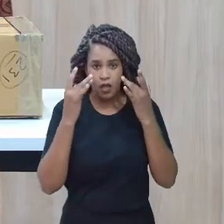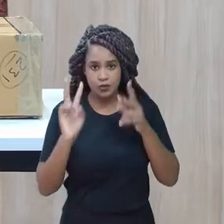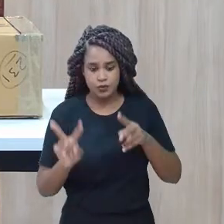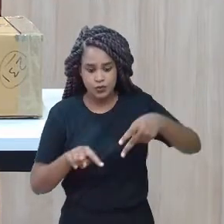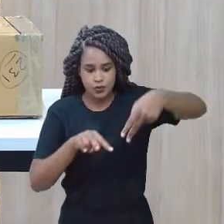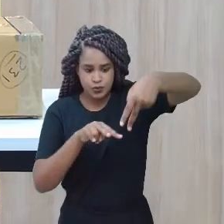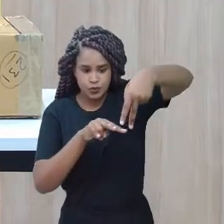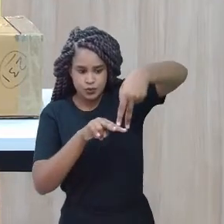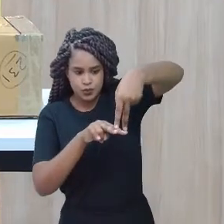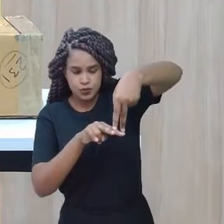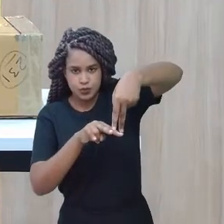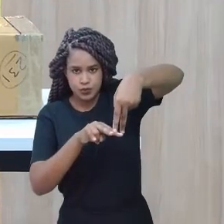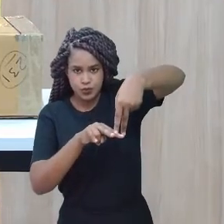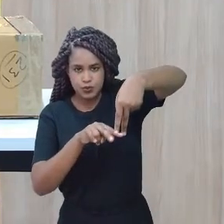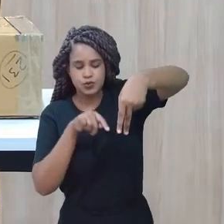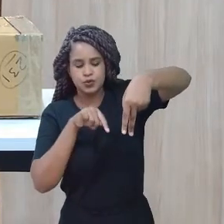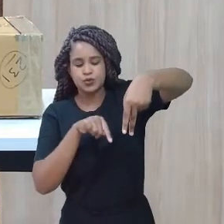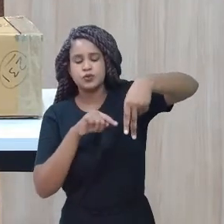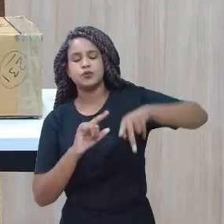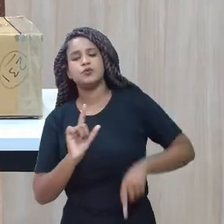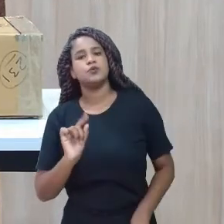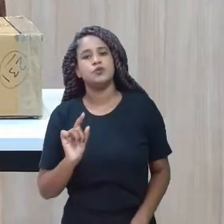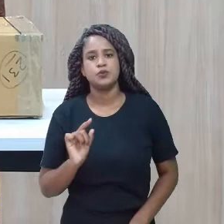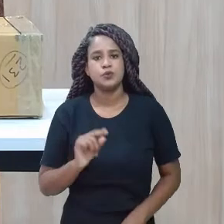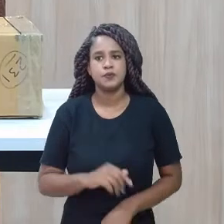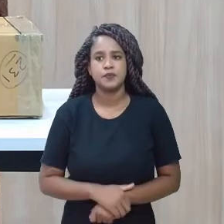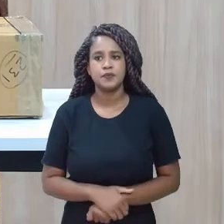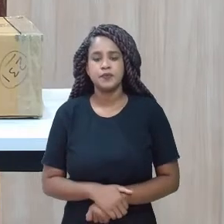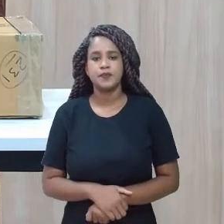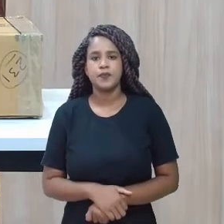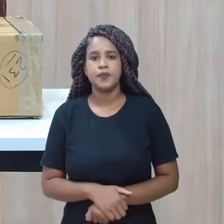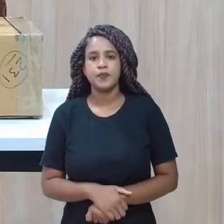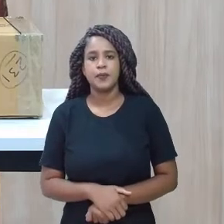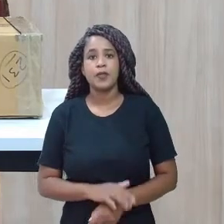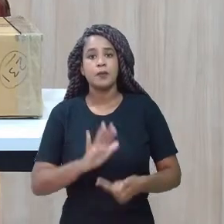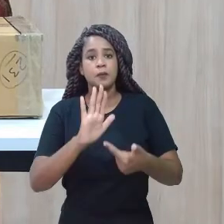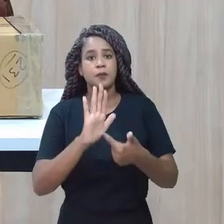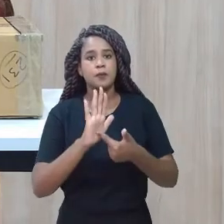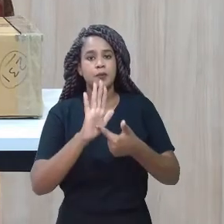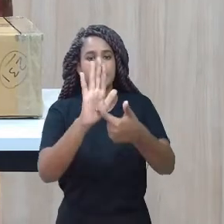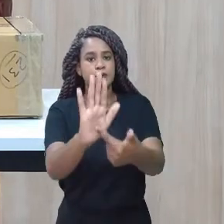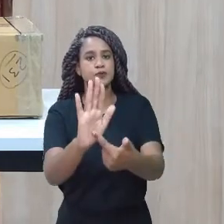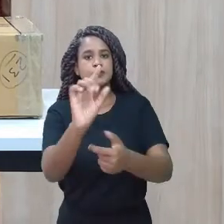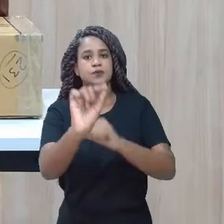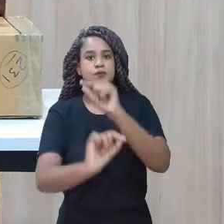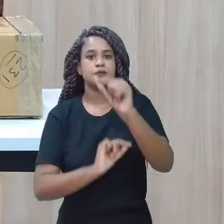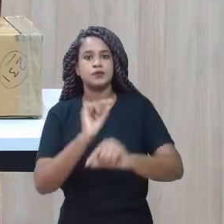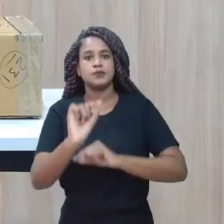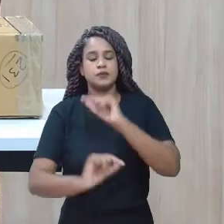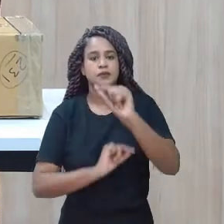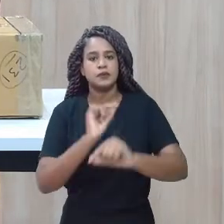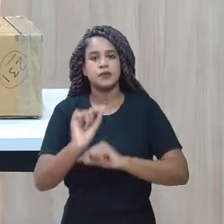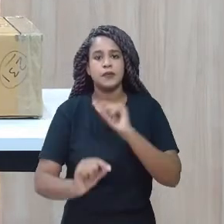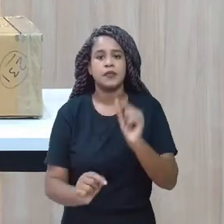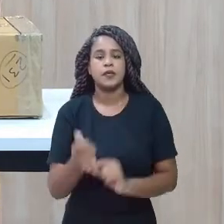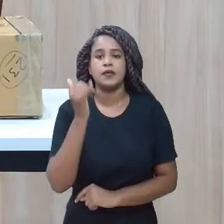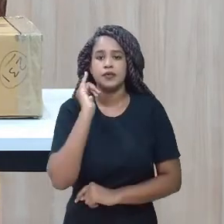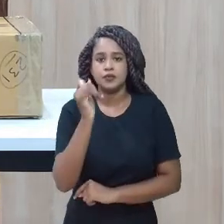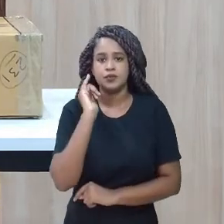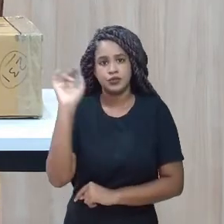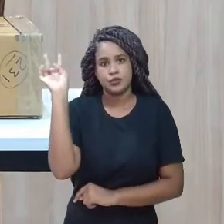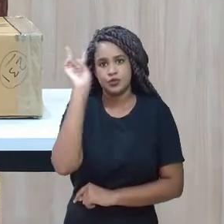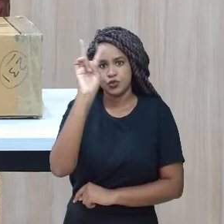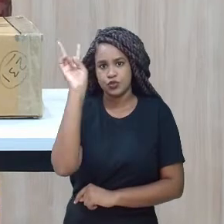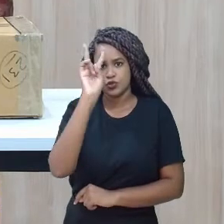sombra é exatamente passar mensagens, contar